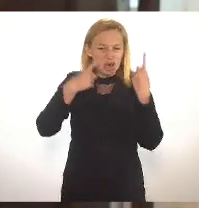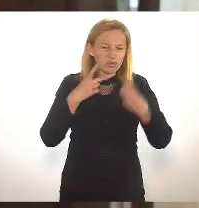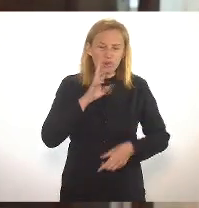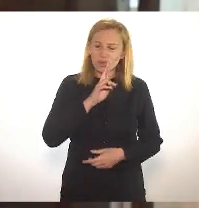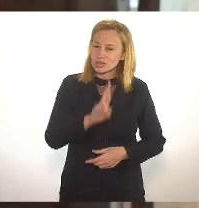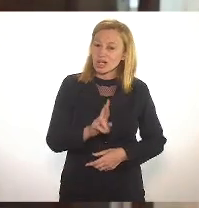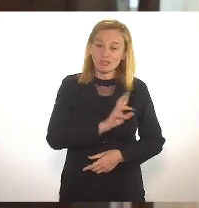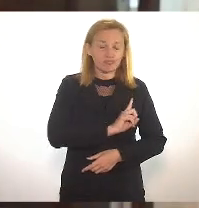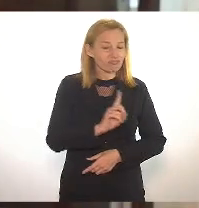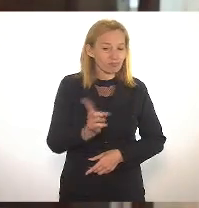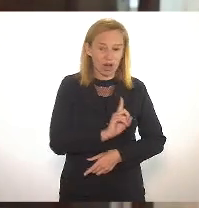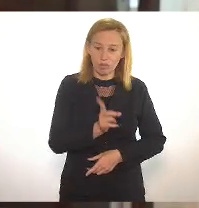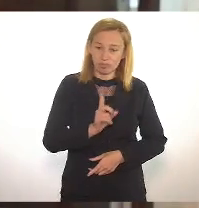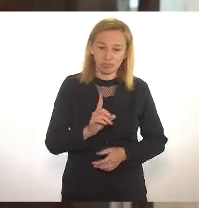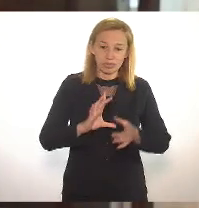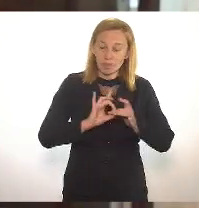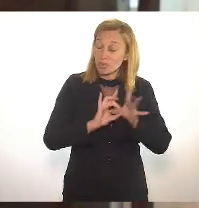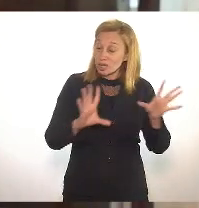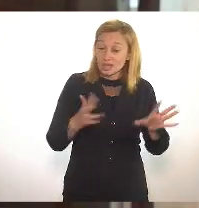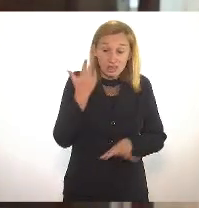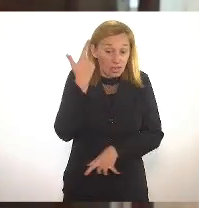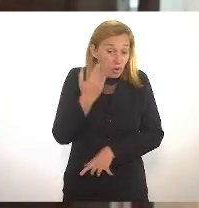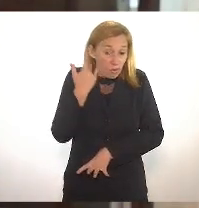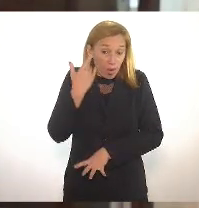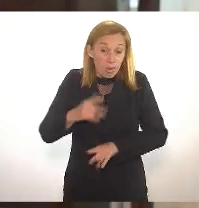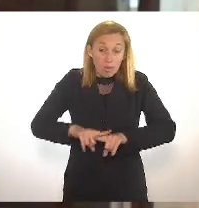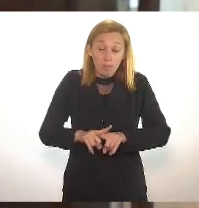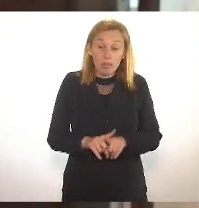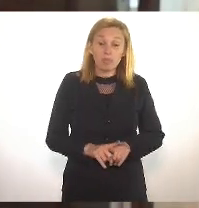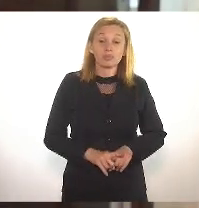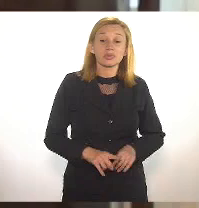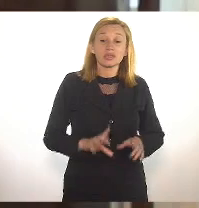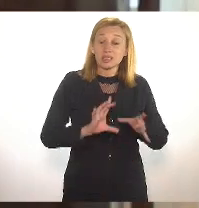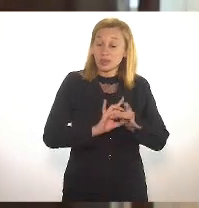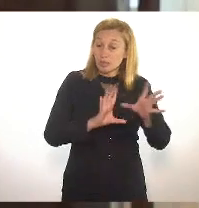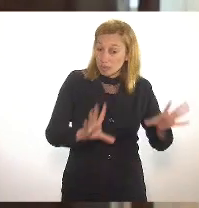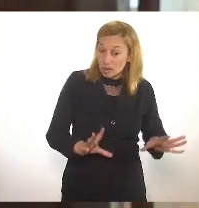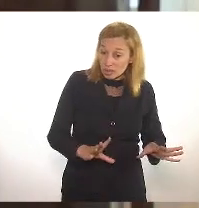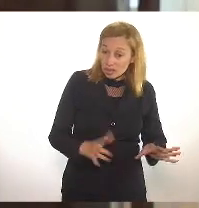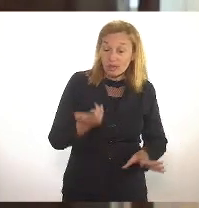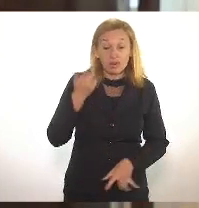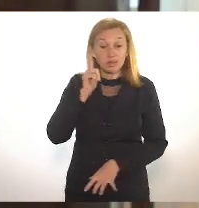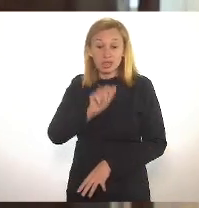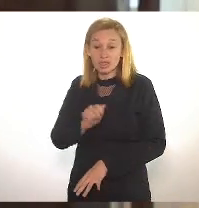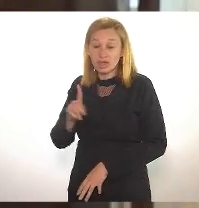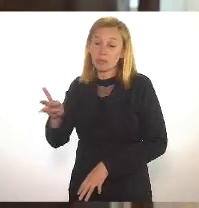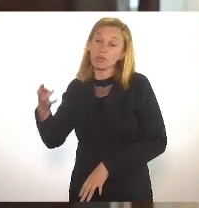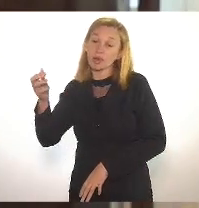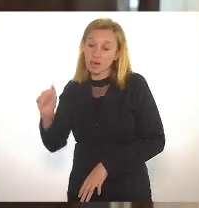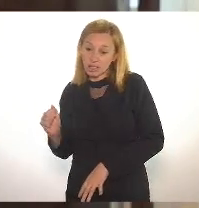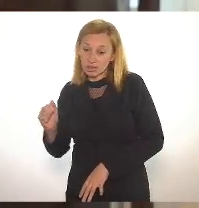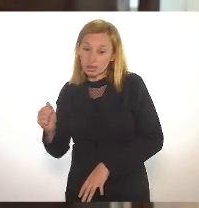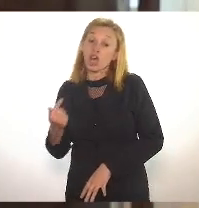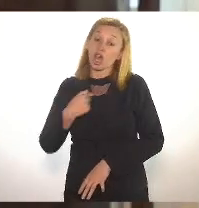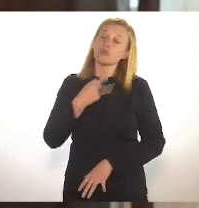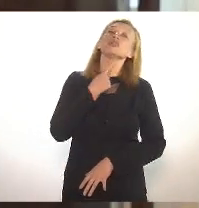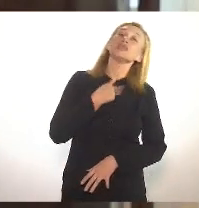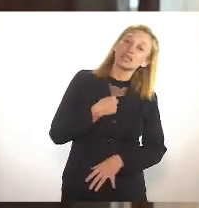Resultado em qualquer democracia é natural. Vai ganhar um democrata, vai ganhar um republicano. Eu desejo que ganhe um